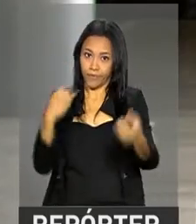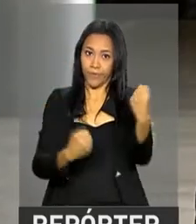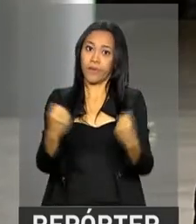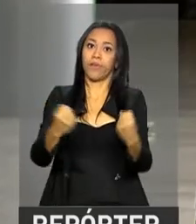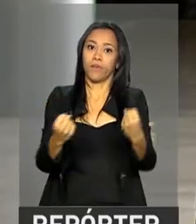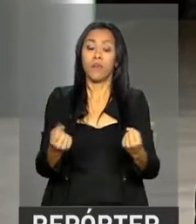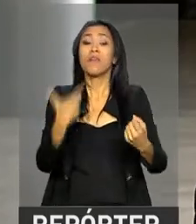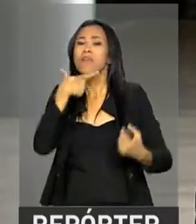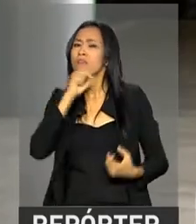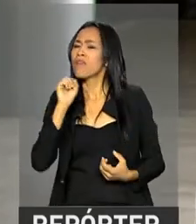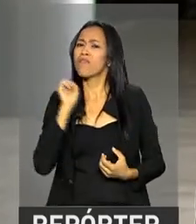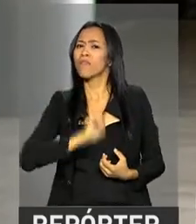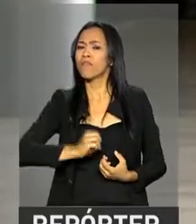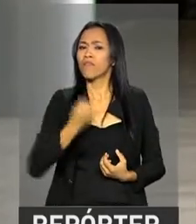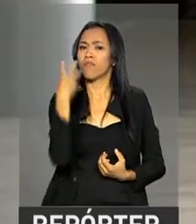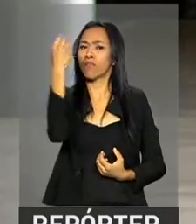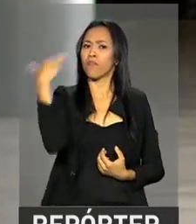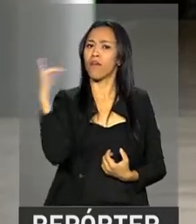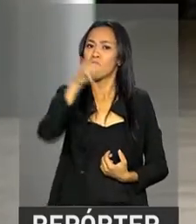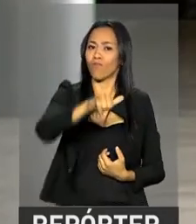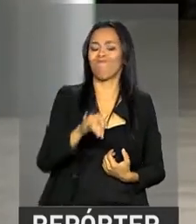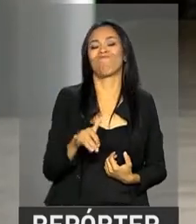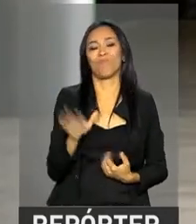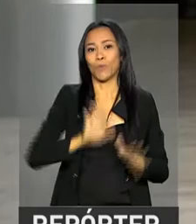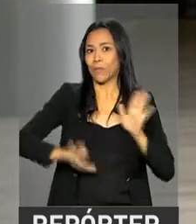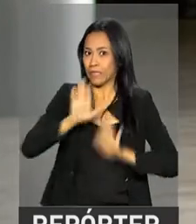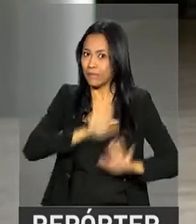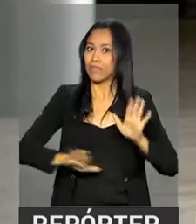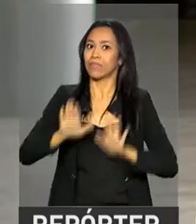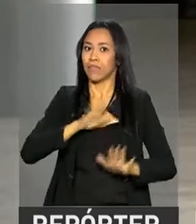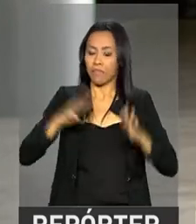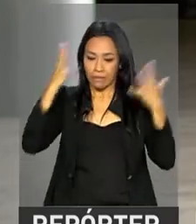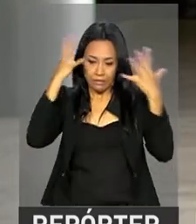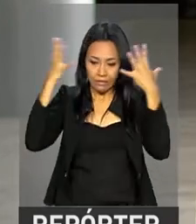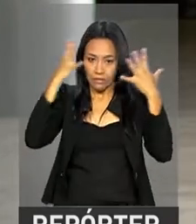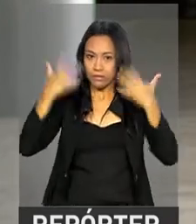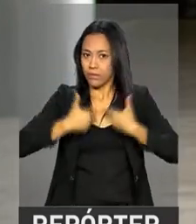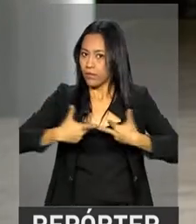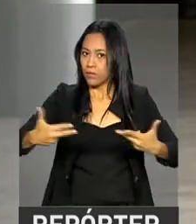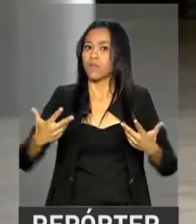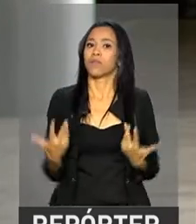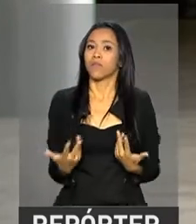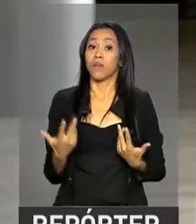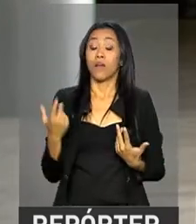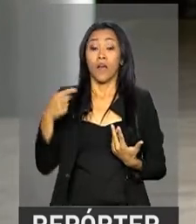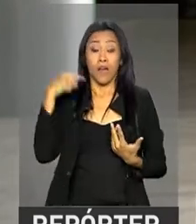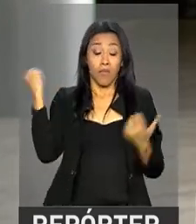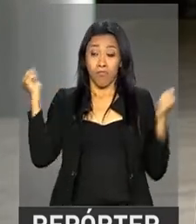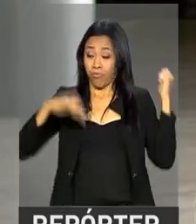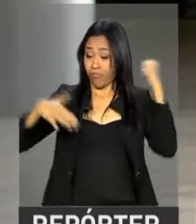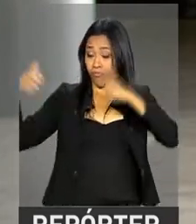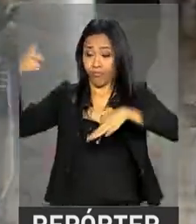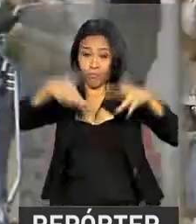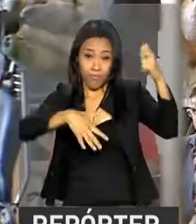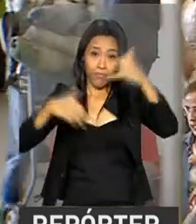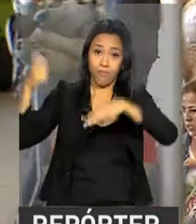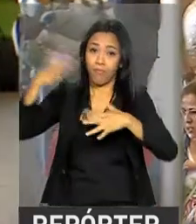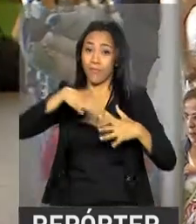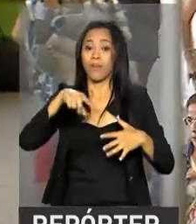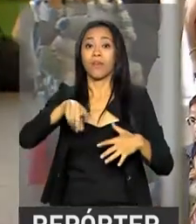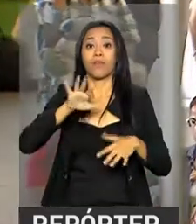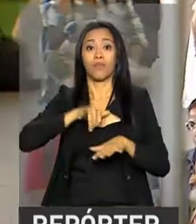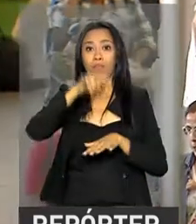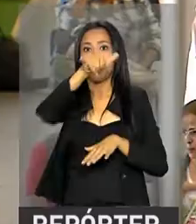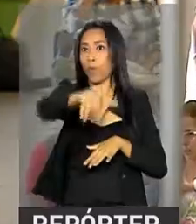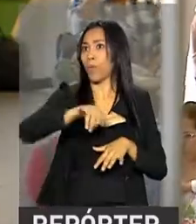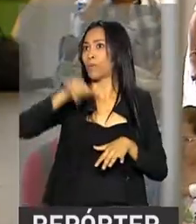viajar de avião também deve tomar alguns cuidados para evitar transtornos o movimento nos aeroportos administrados pela